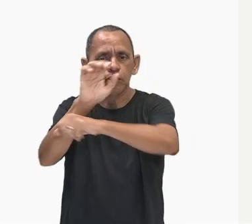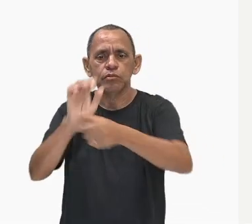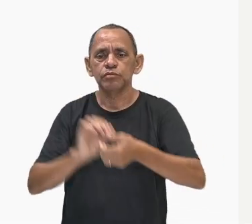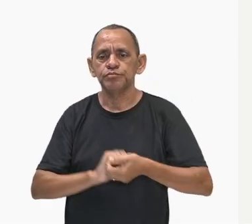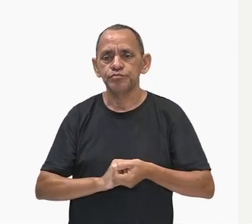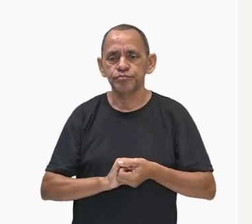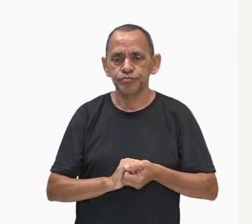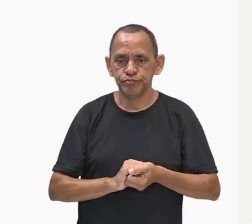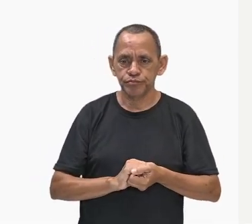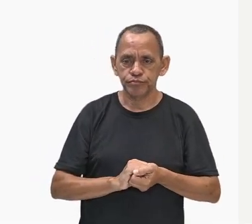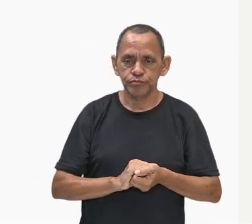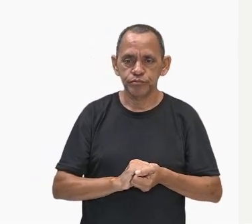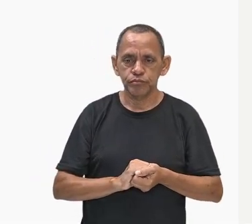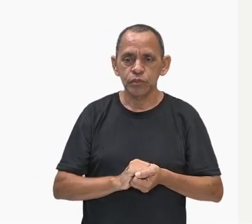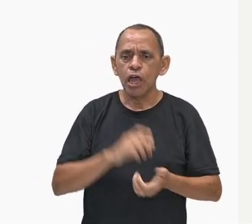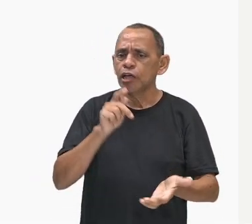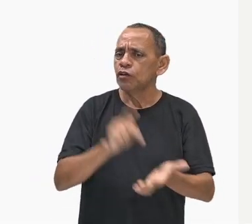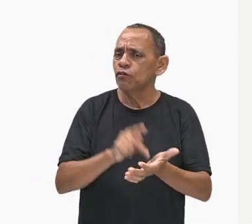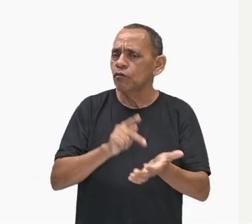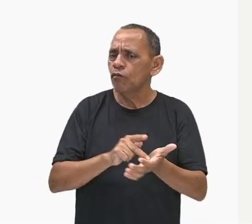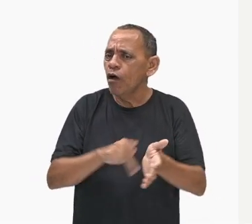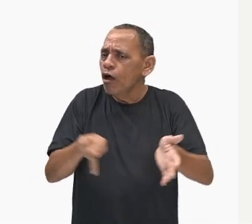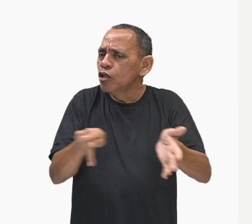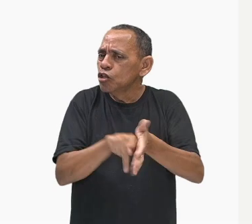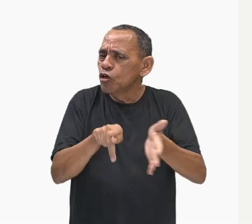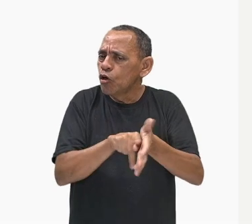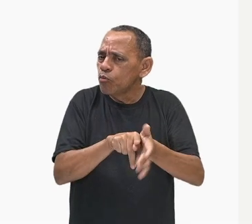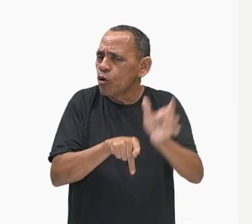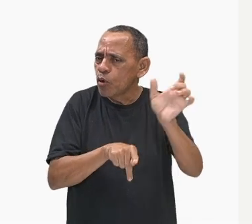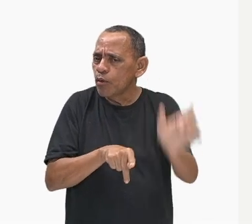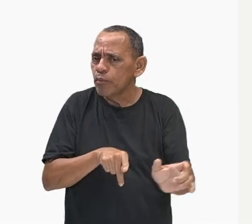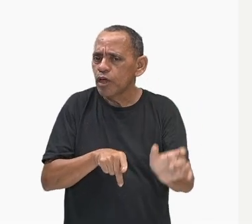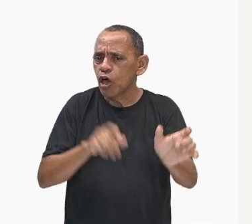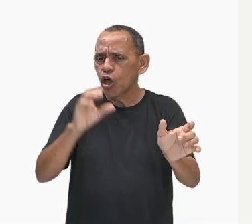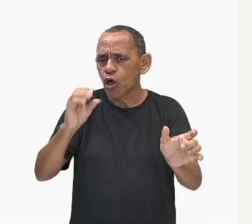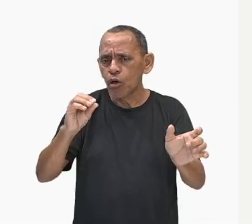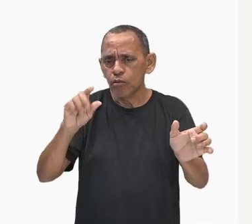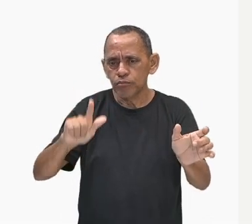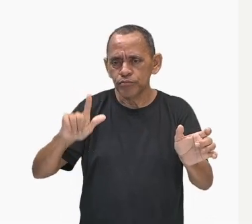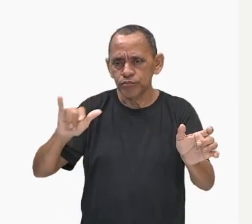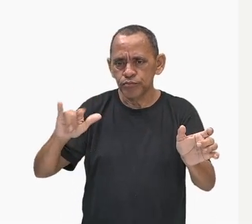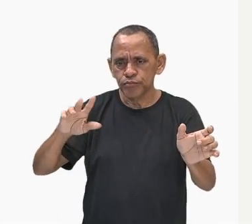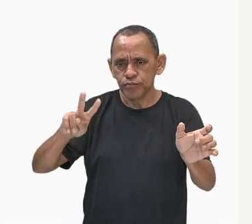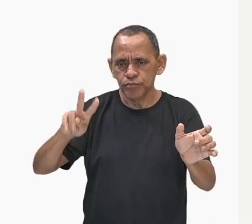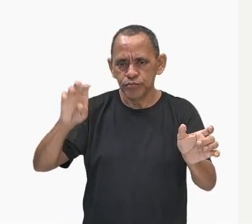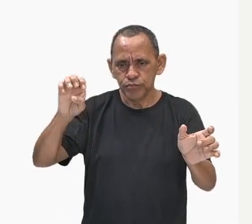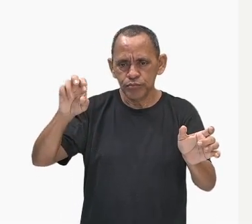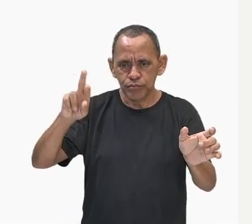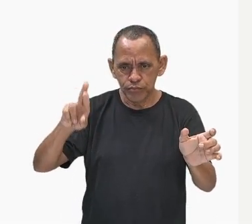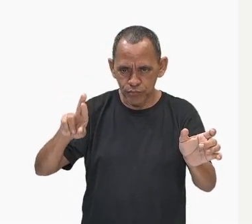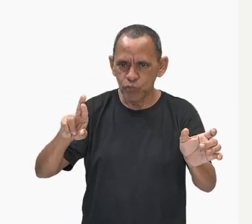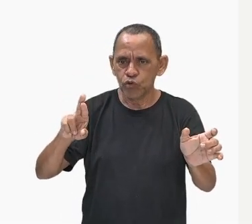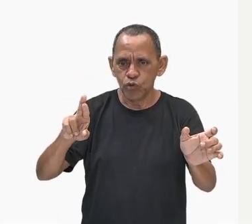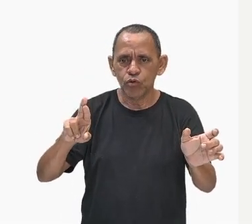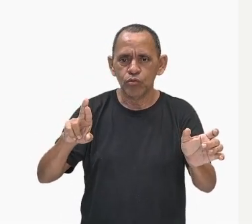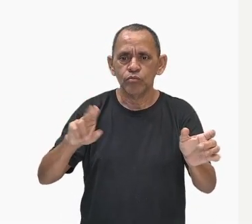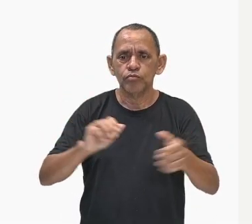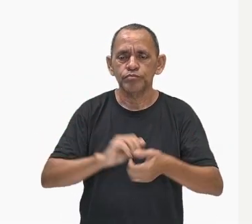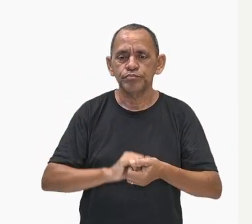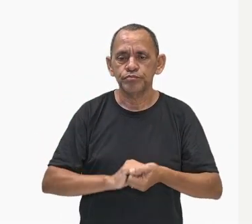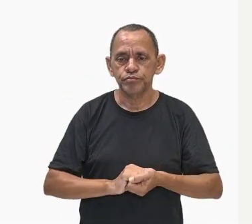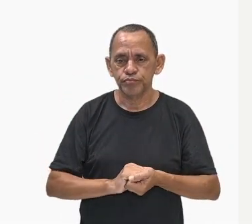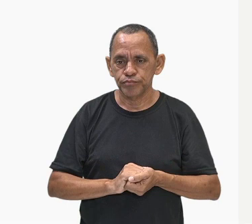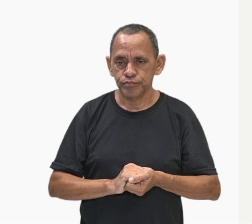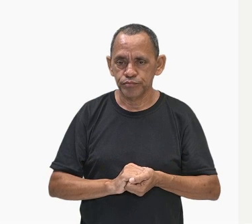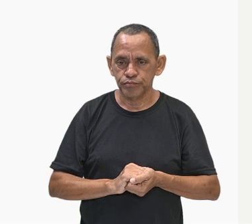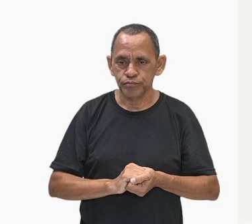entanto, o próprio Cromwell sentiu-se ameaçado pelo parlamento e o fecha em 1653. Vocês estão vendo que o Oliver